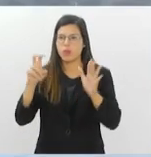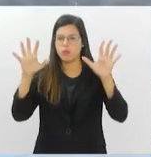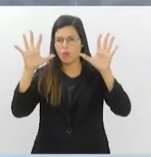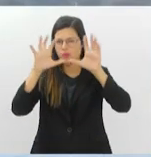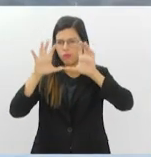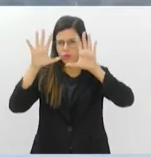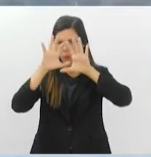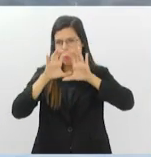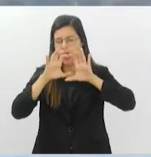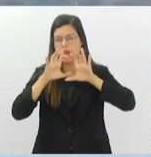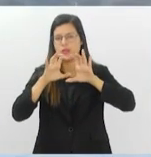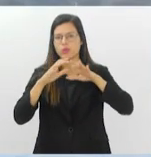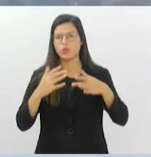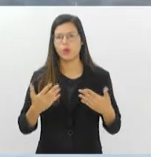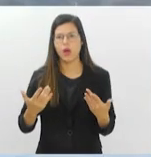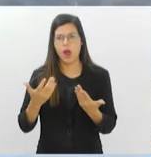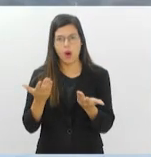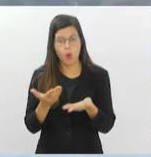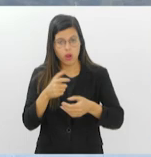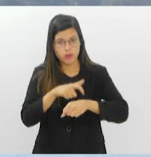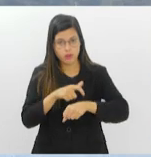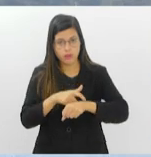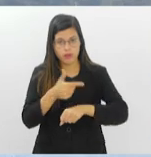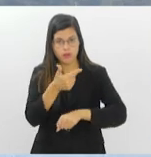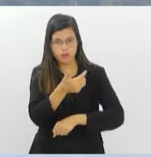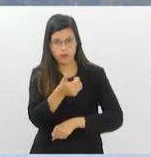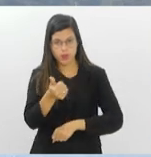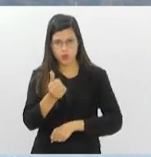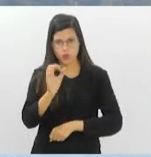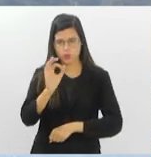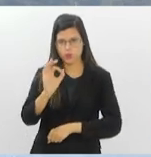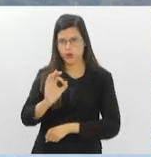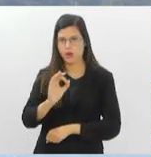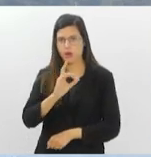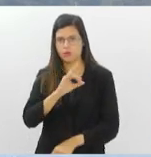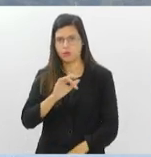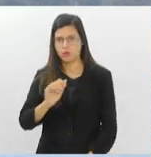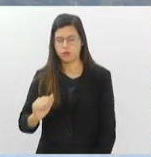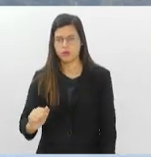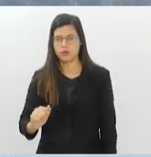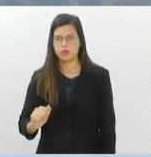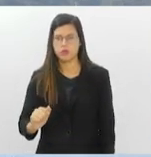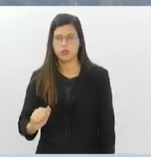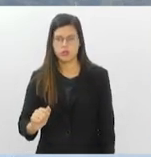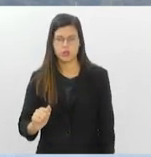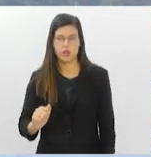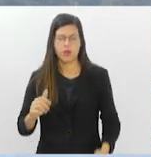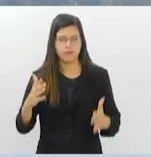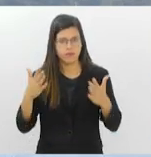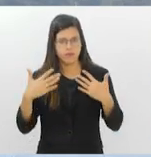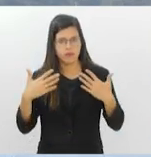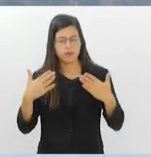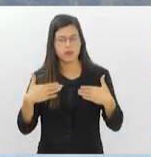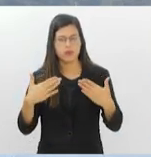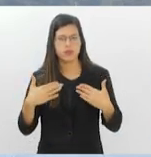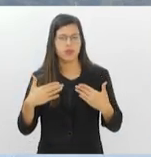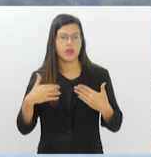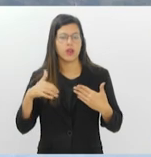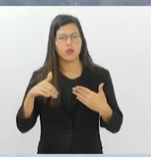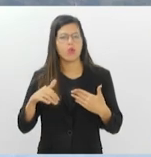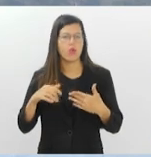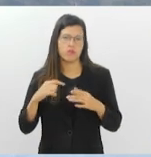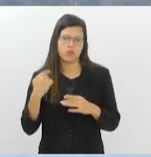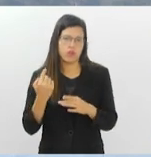nevoeiro e neste momento está fazendo 21 gra o dia vai ser de bastante calor apesar de já estarmos no